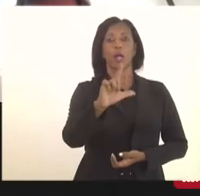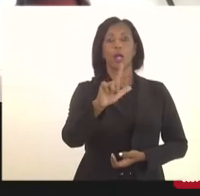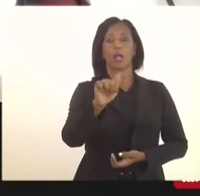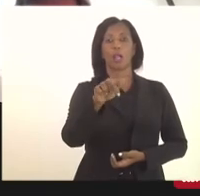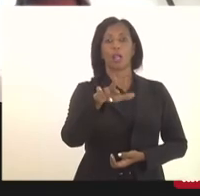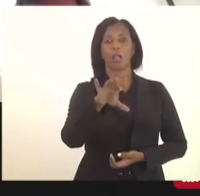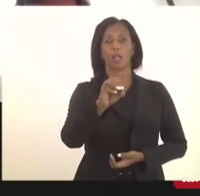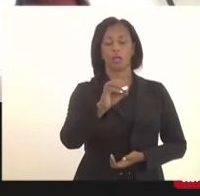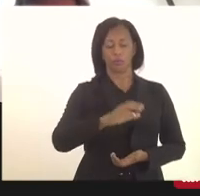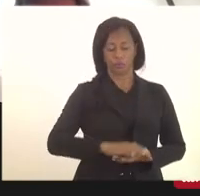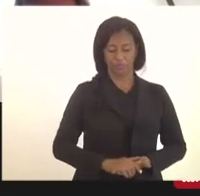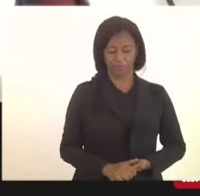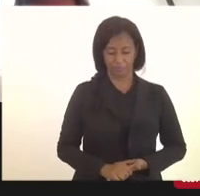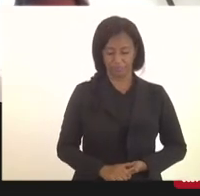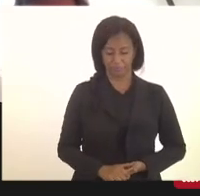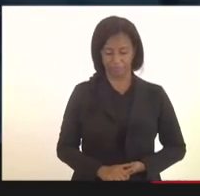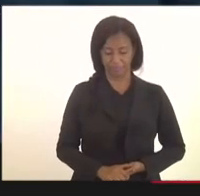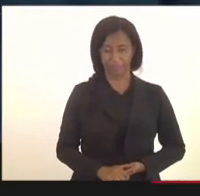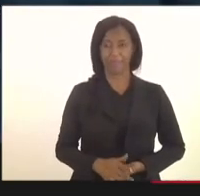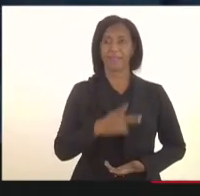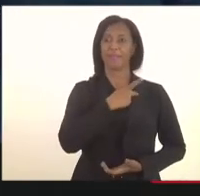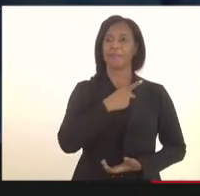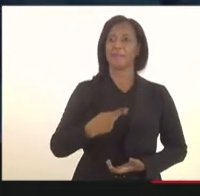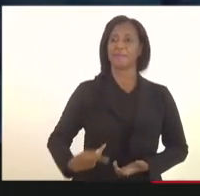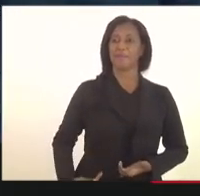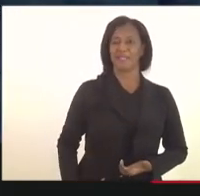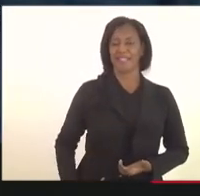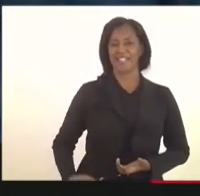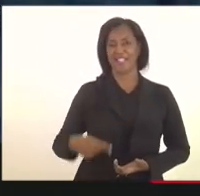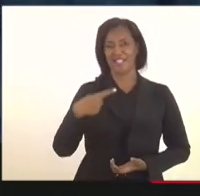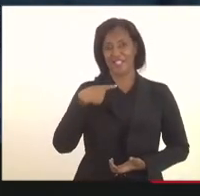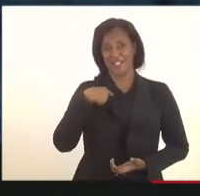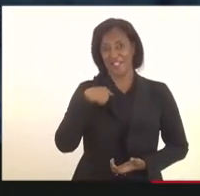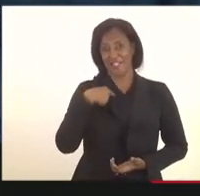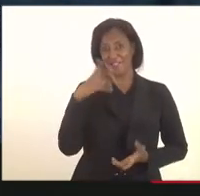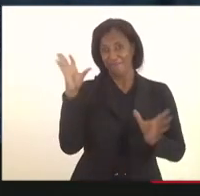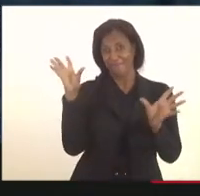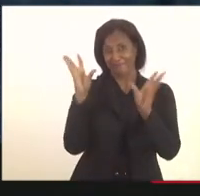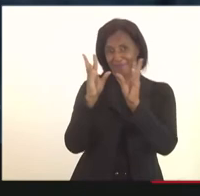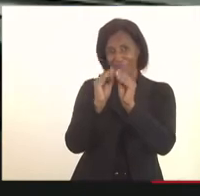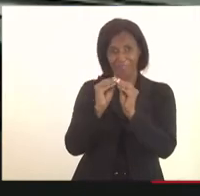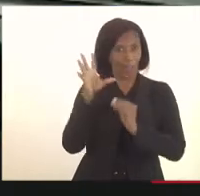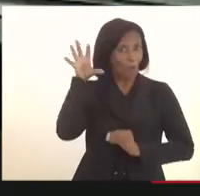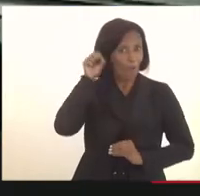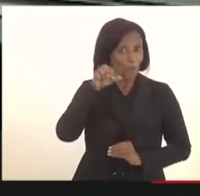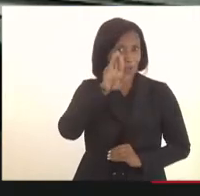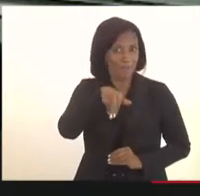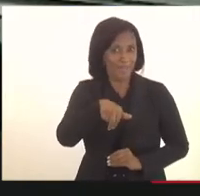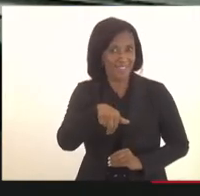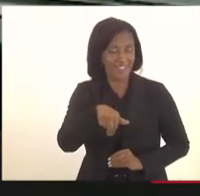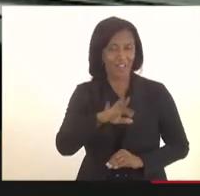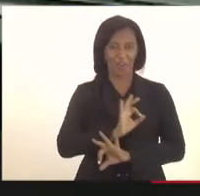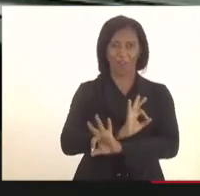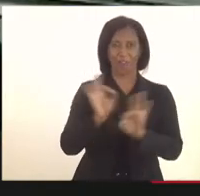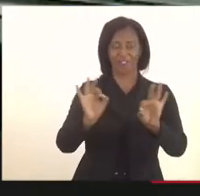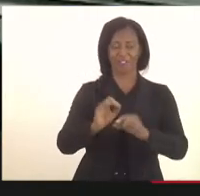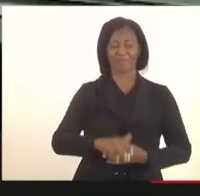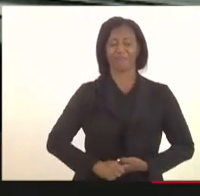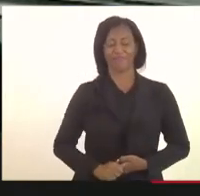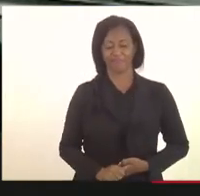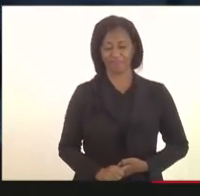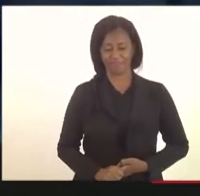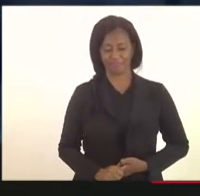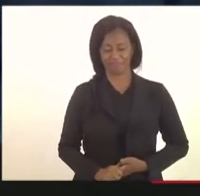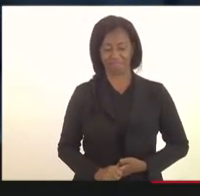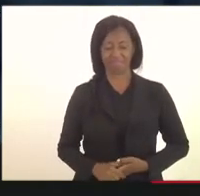Bem, presidente, eu procurarei ser bem sucinto. Está me ouvindo bem? Muito bem. Ótimo. Tenho a